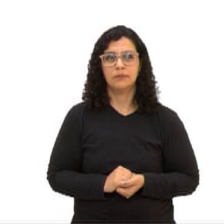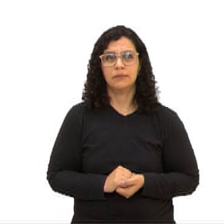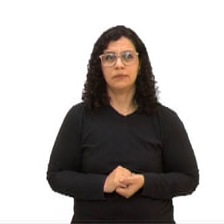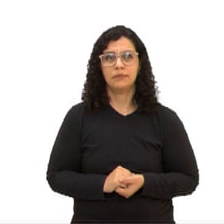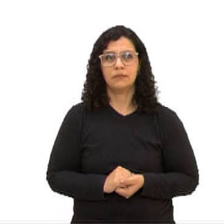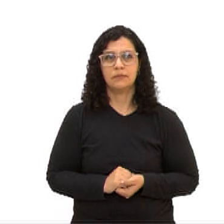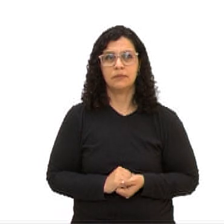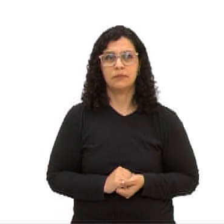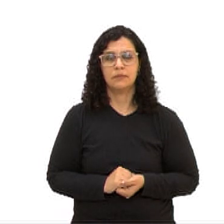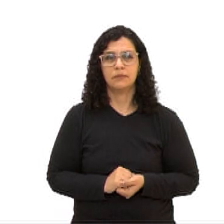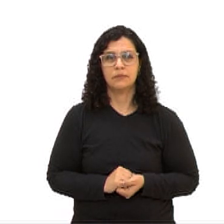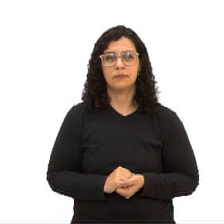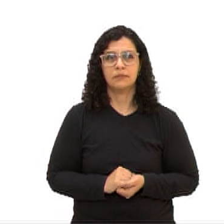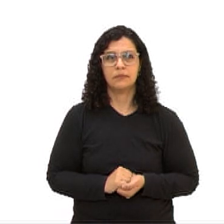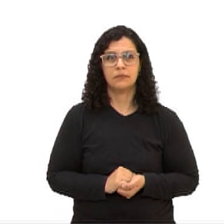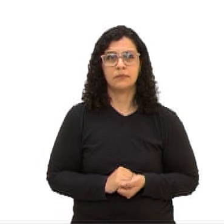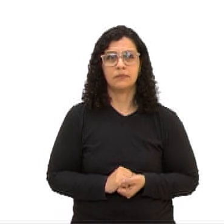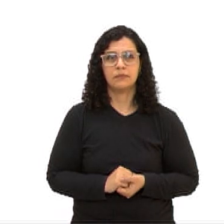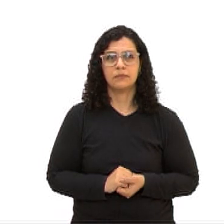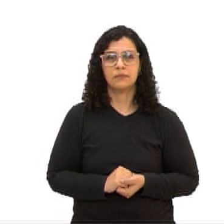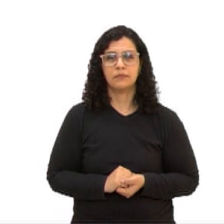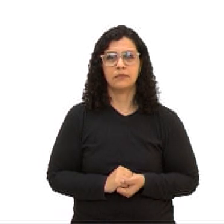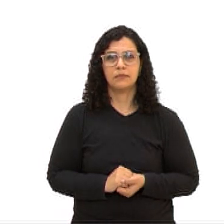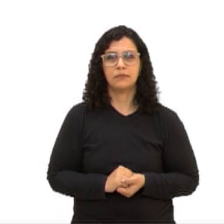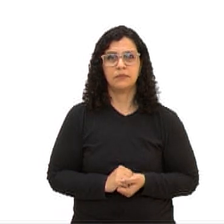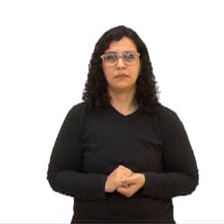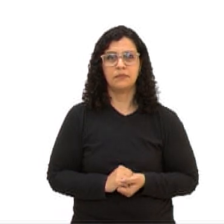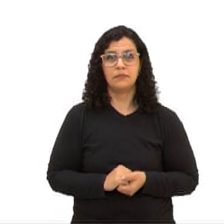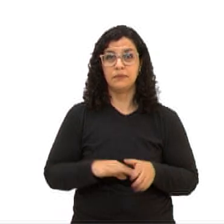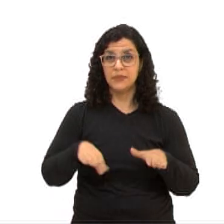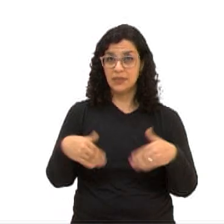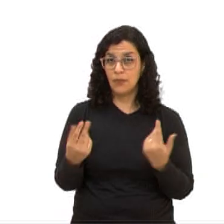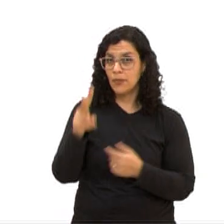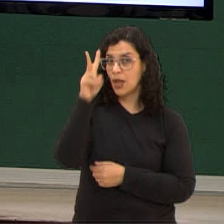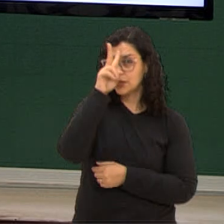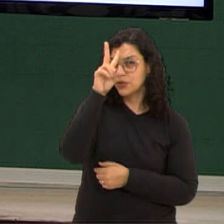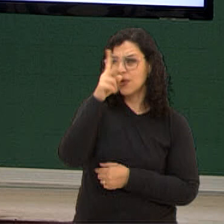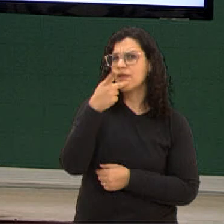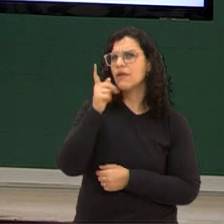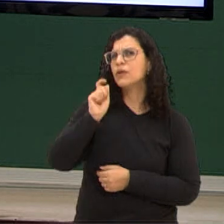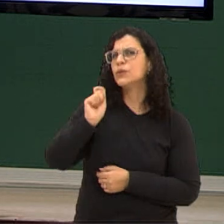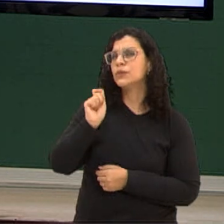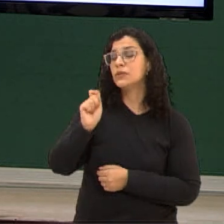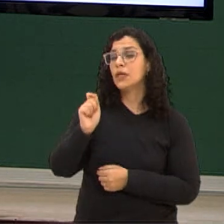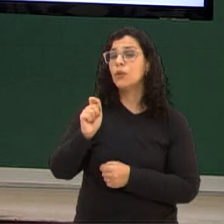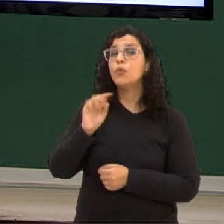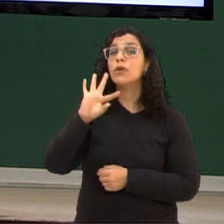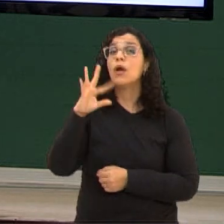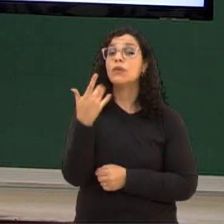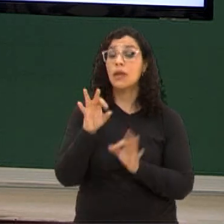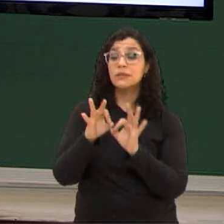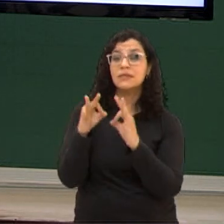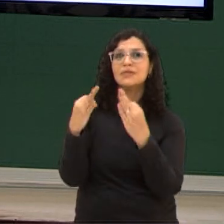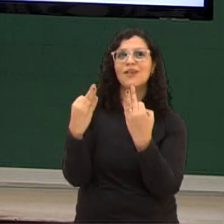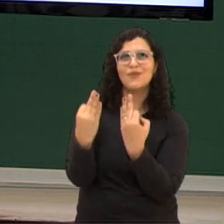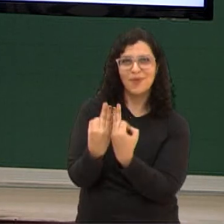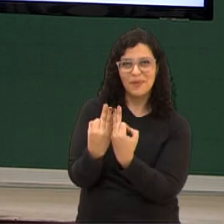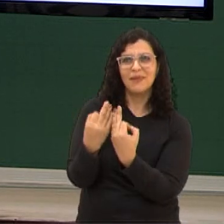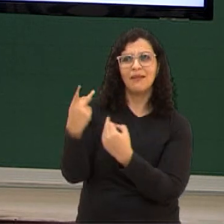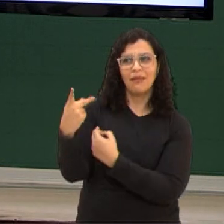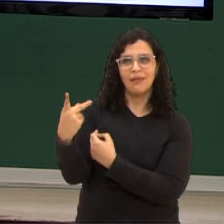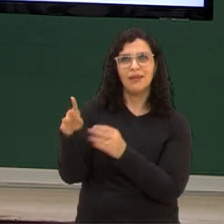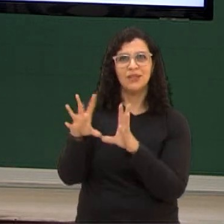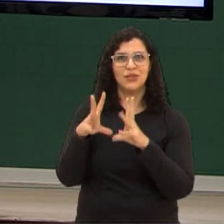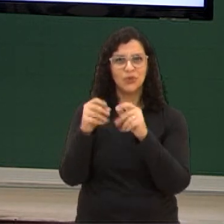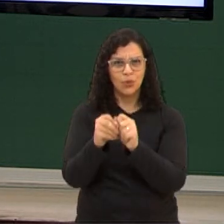Lisa. Relata o que eles fazem em seu dia a dia. Então, a história lida conta a rotina de toda a família dos Simpsons,